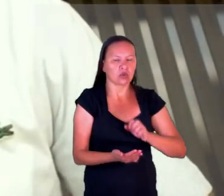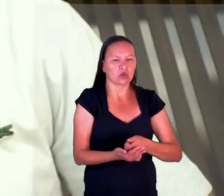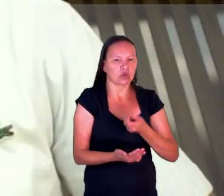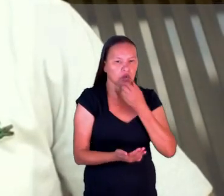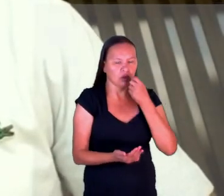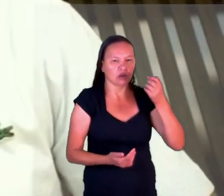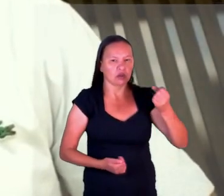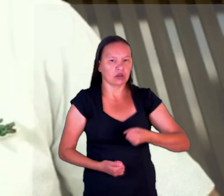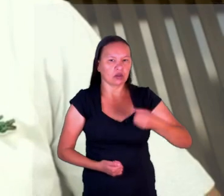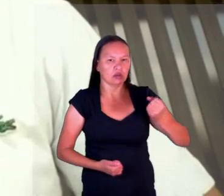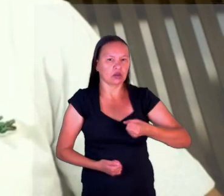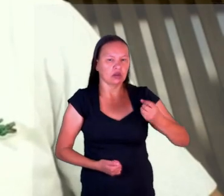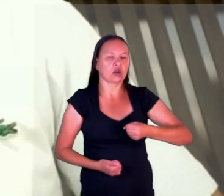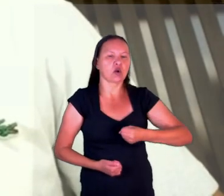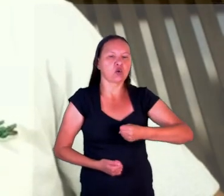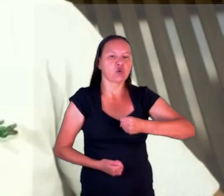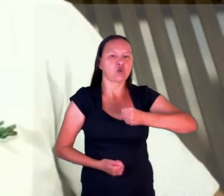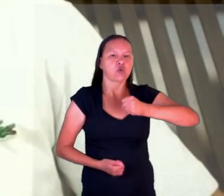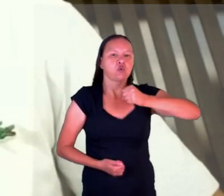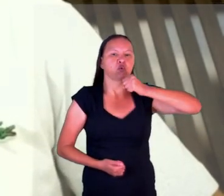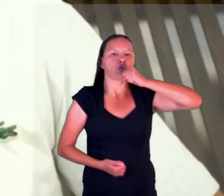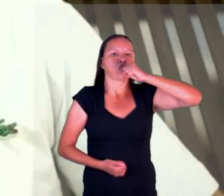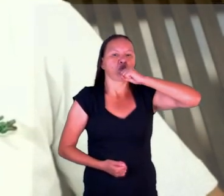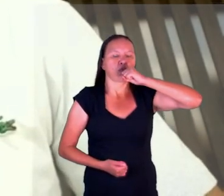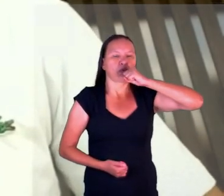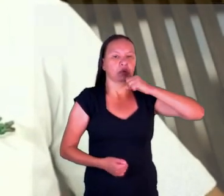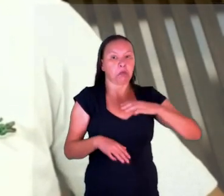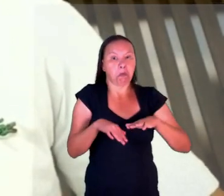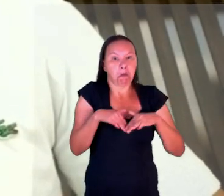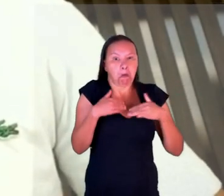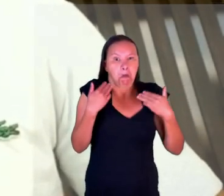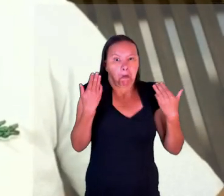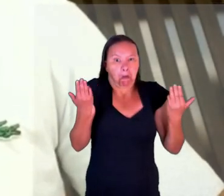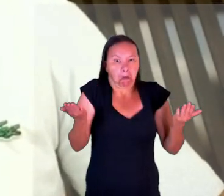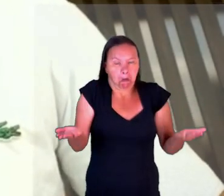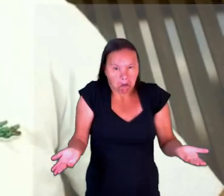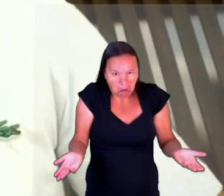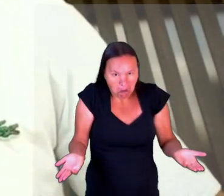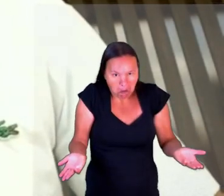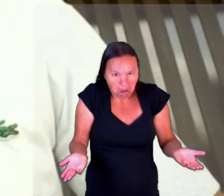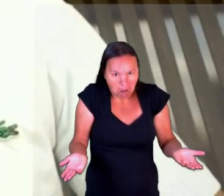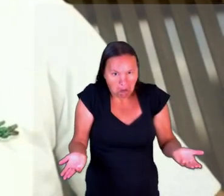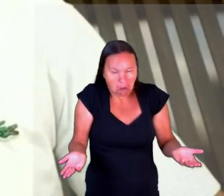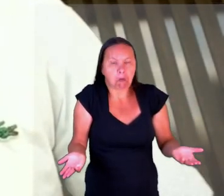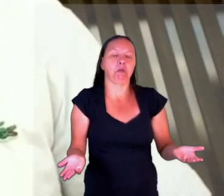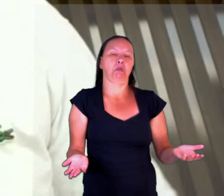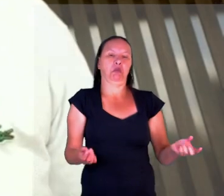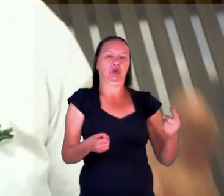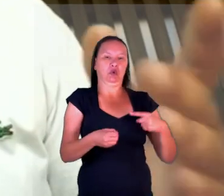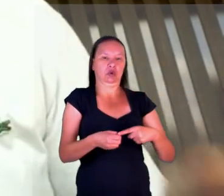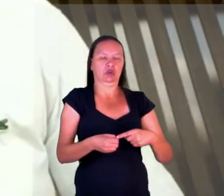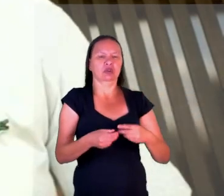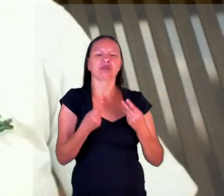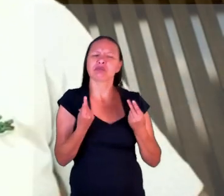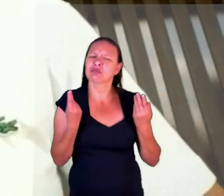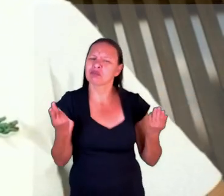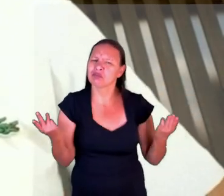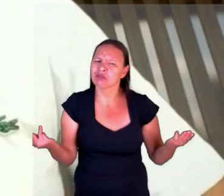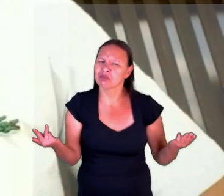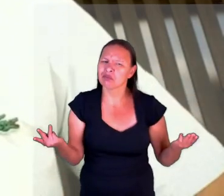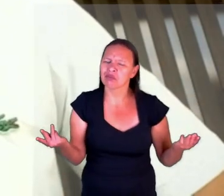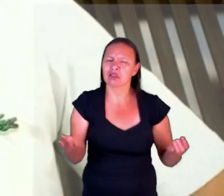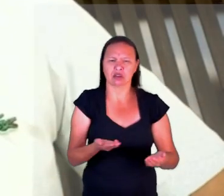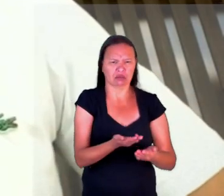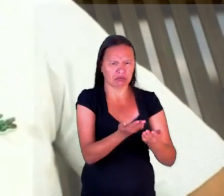indignidade Toda Toda a forma perversa e e eh de se levar comida alguém de se de se